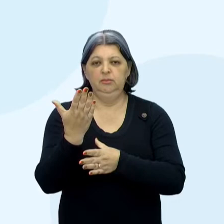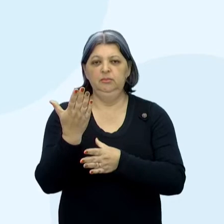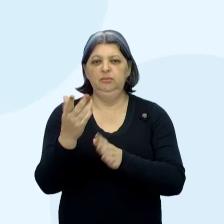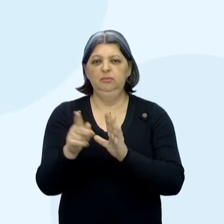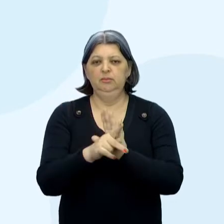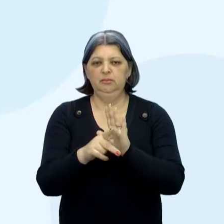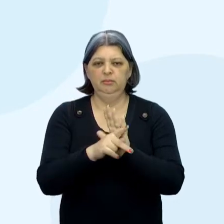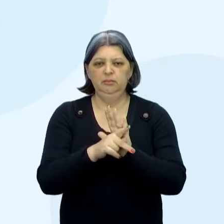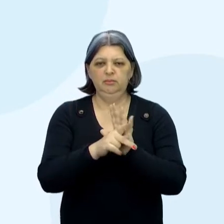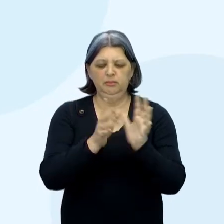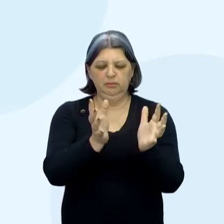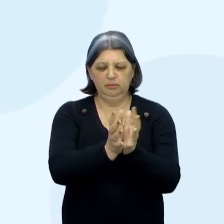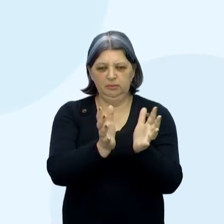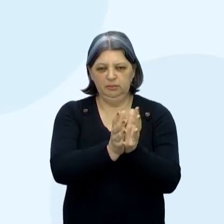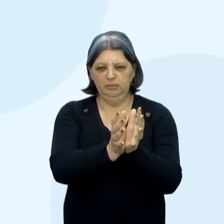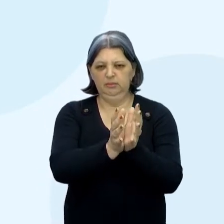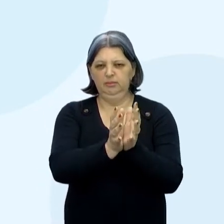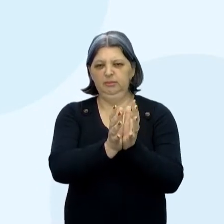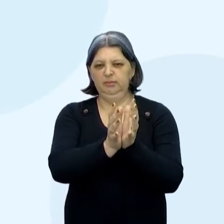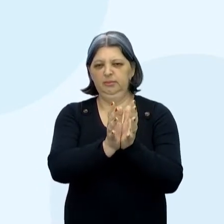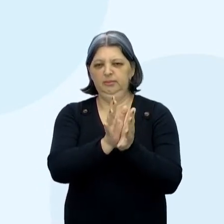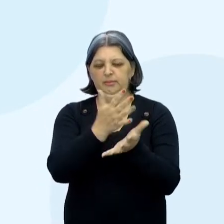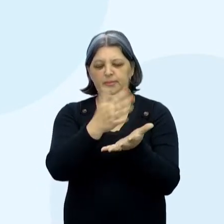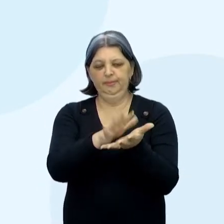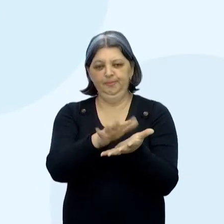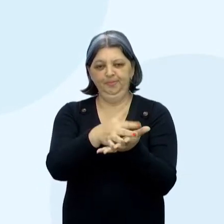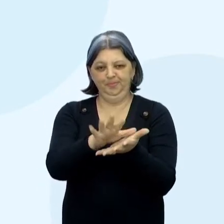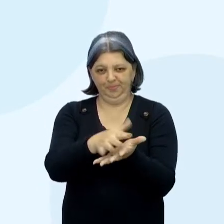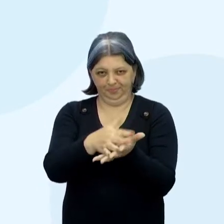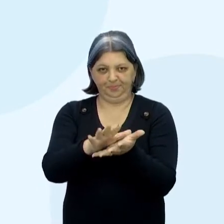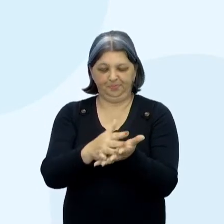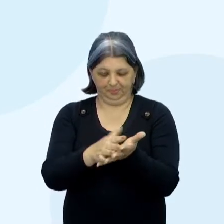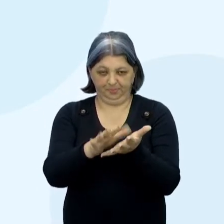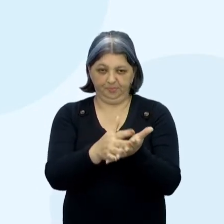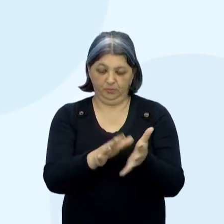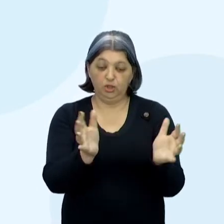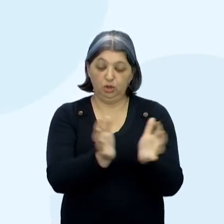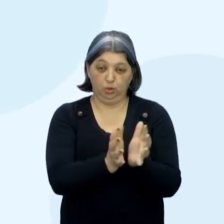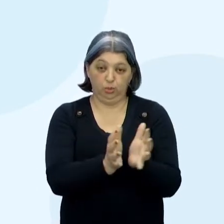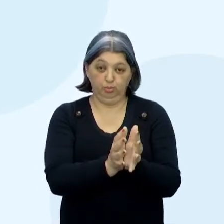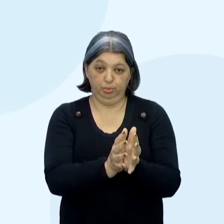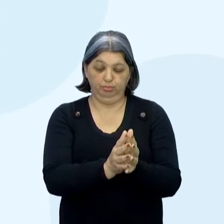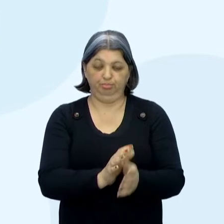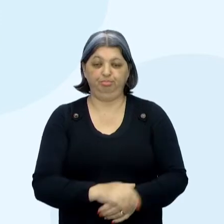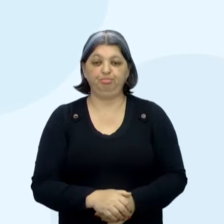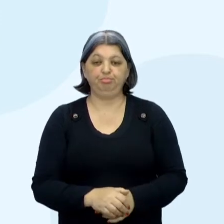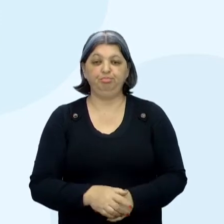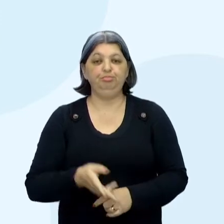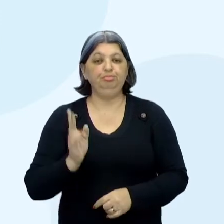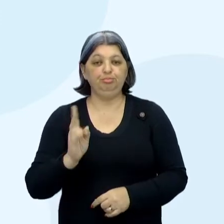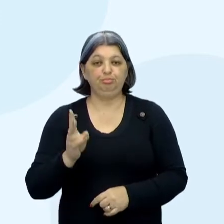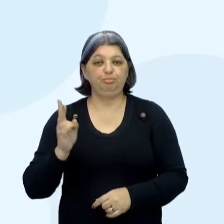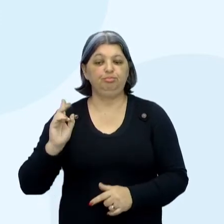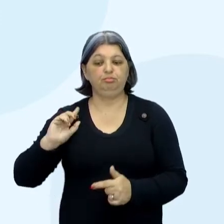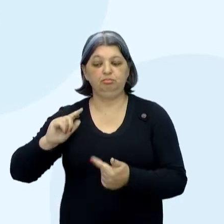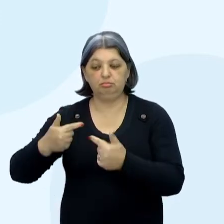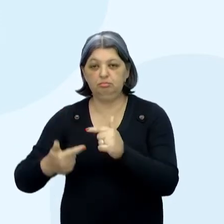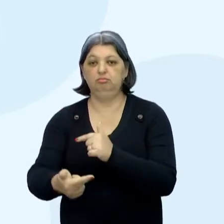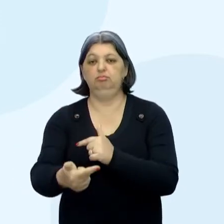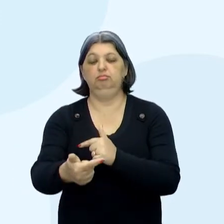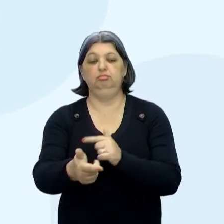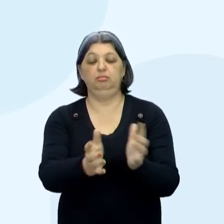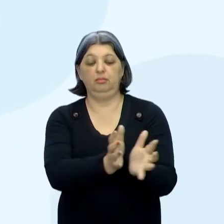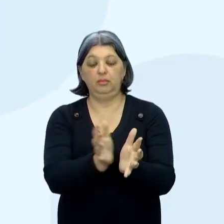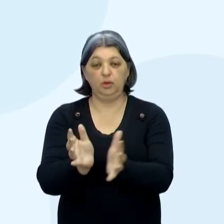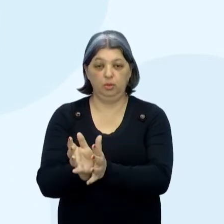de samba, a Deixa Falar, né? Construindo essa tradição das escolas de samba que